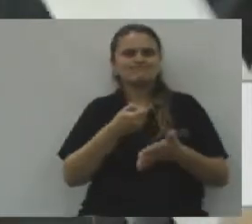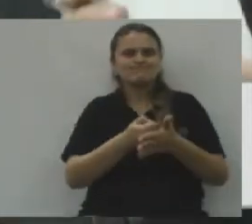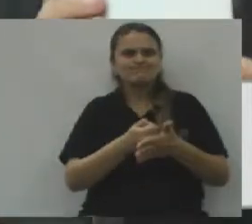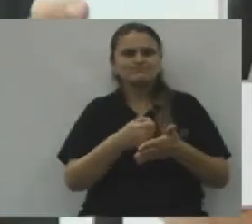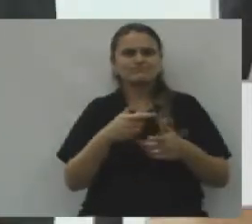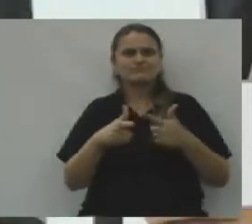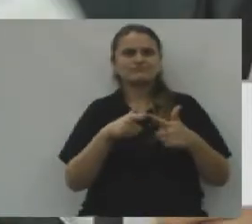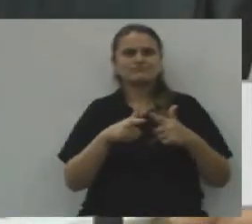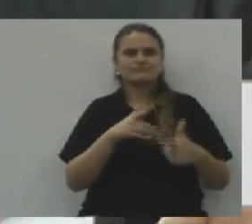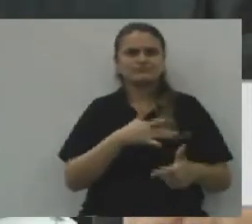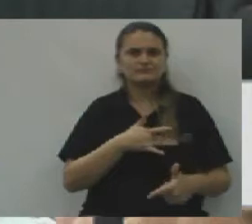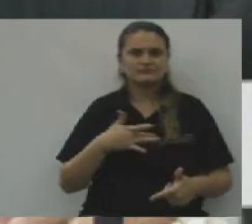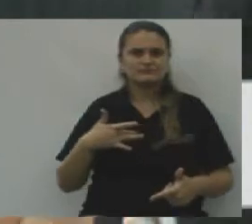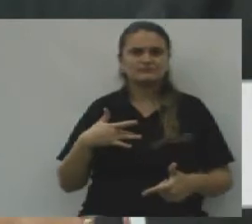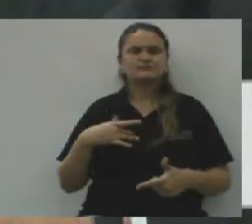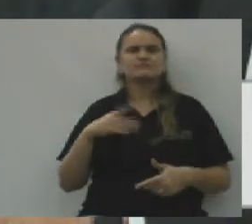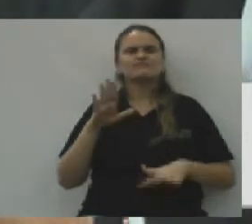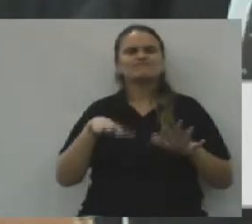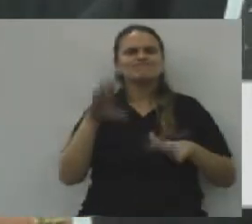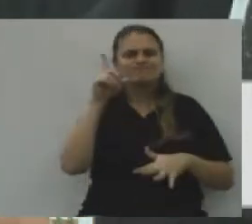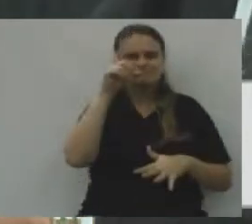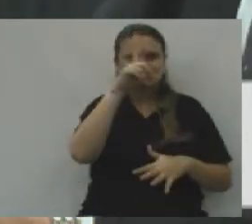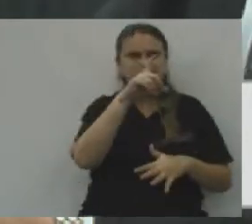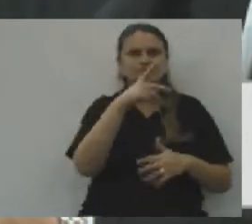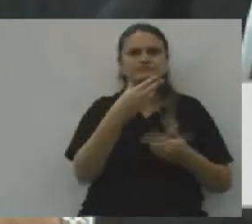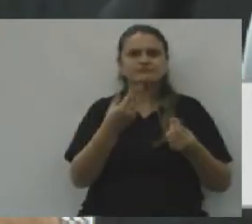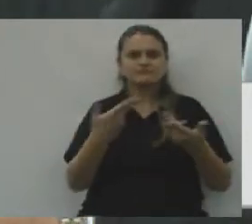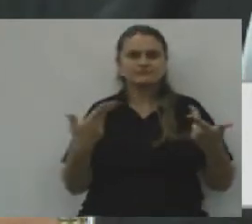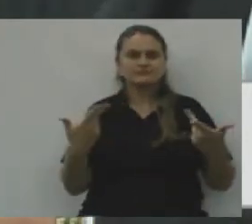de saúde e tantas mais.